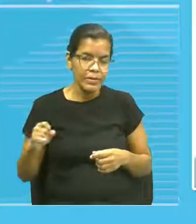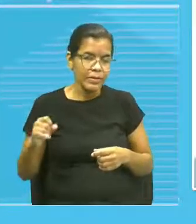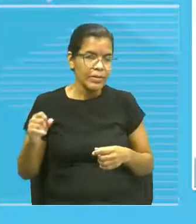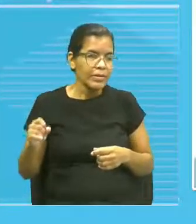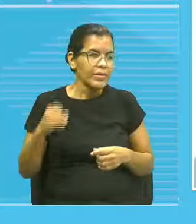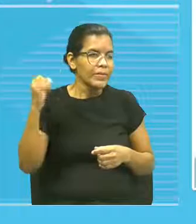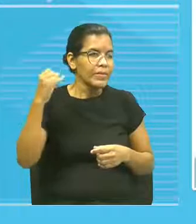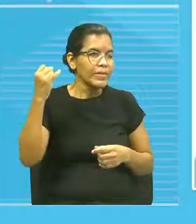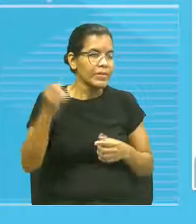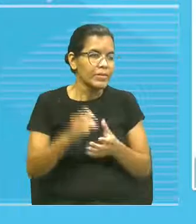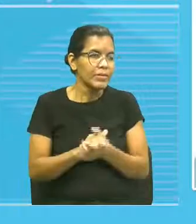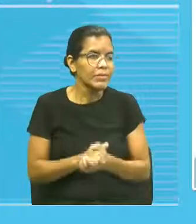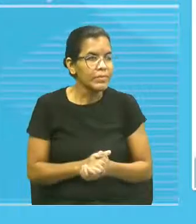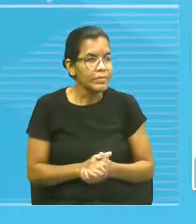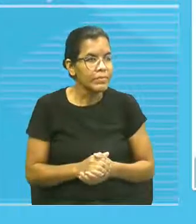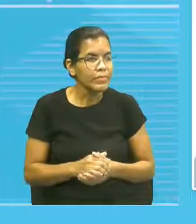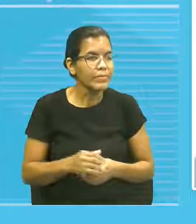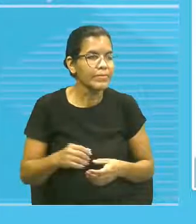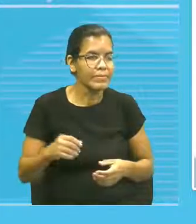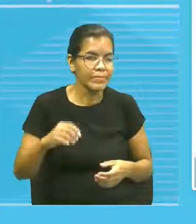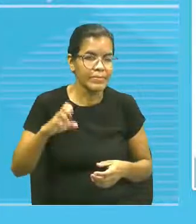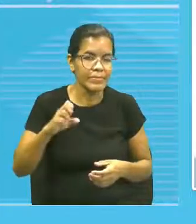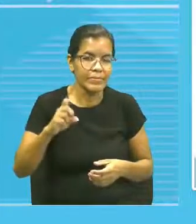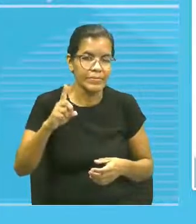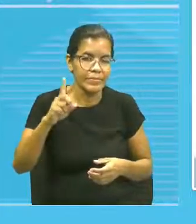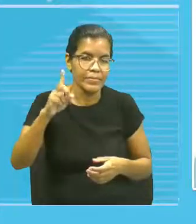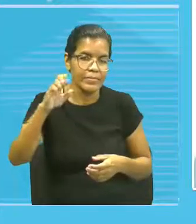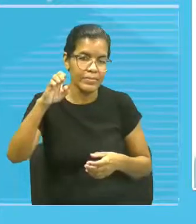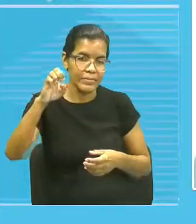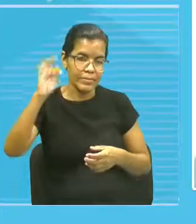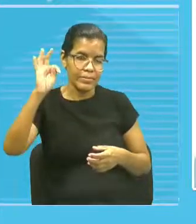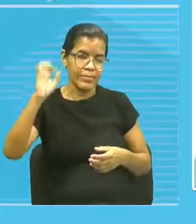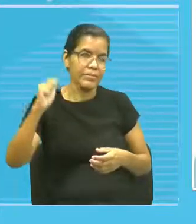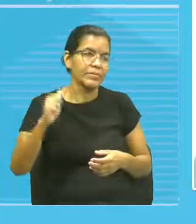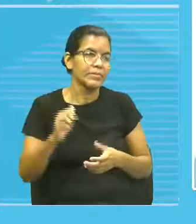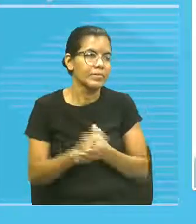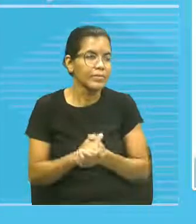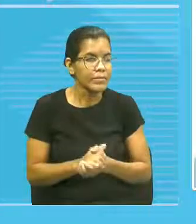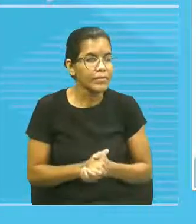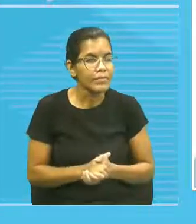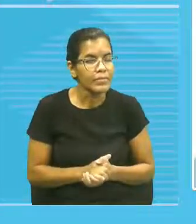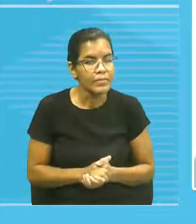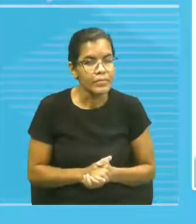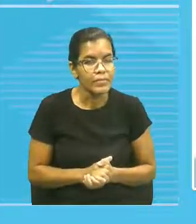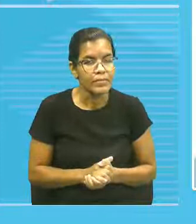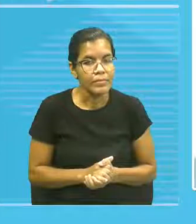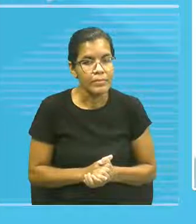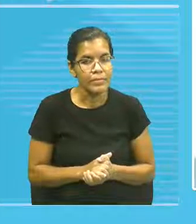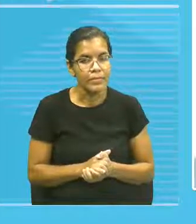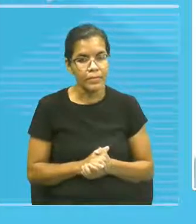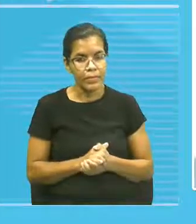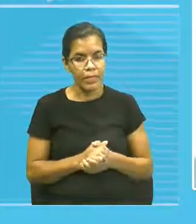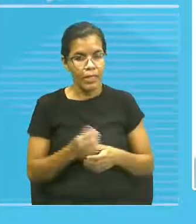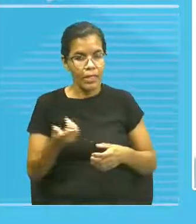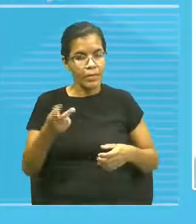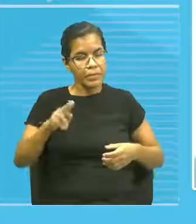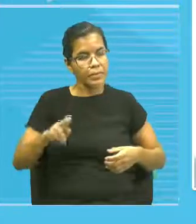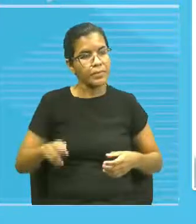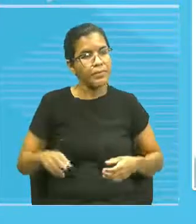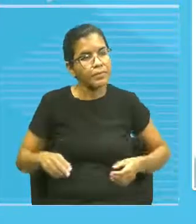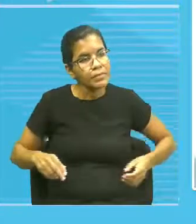Ah, professora, porque eu tô numa dieta low carb. Deixa eu lhe dizer uma coisa. Ou